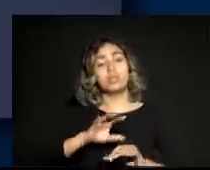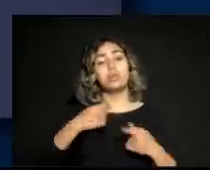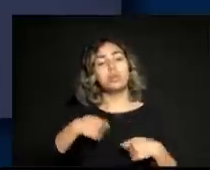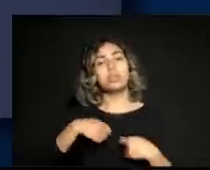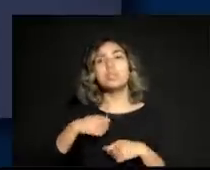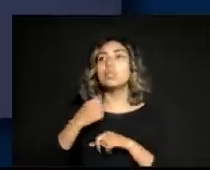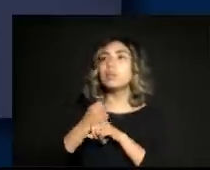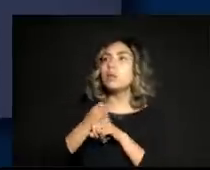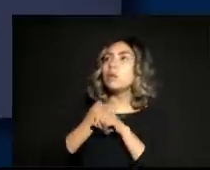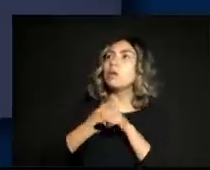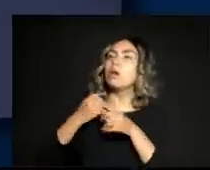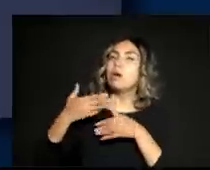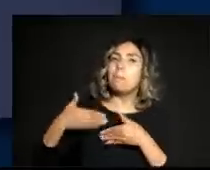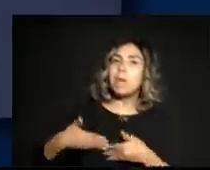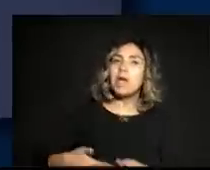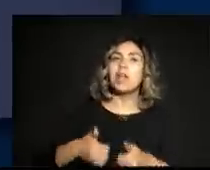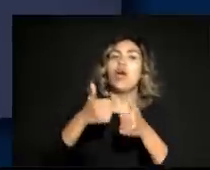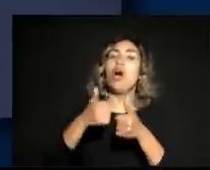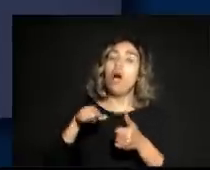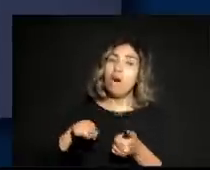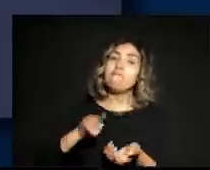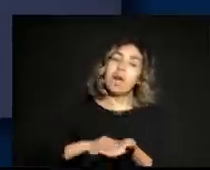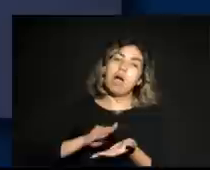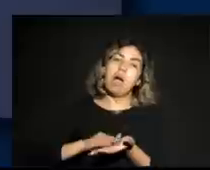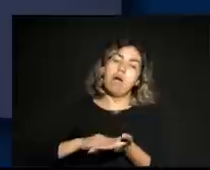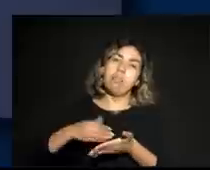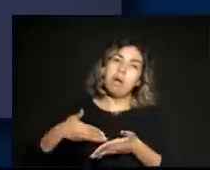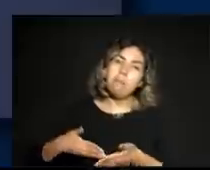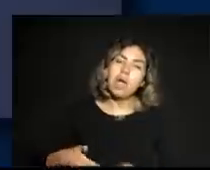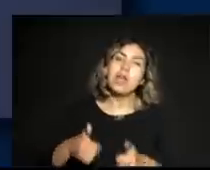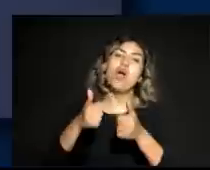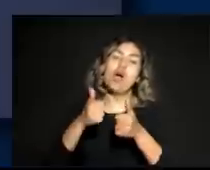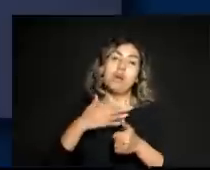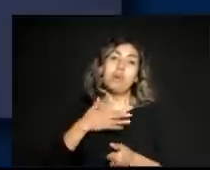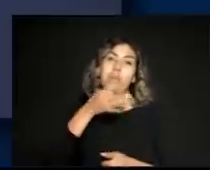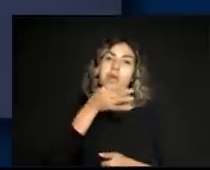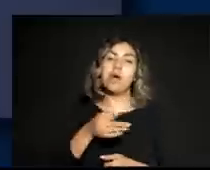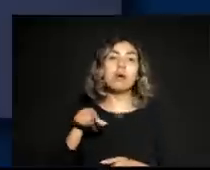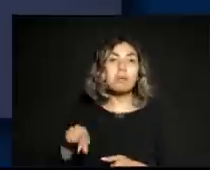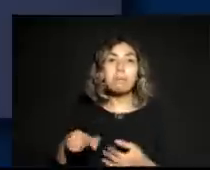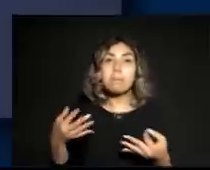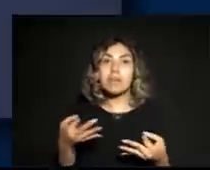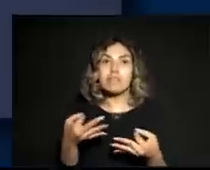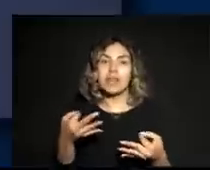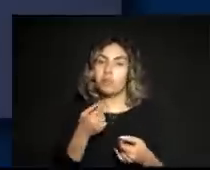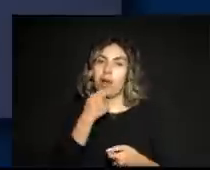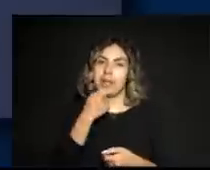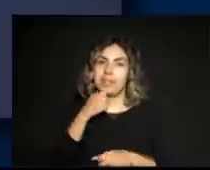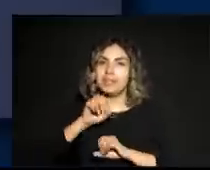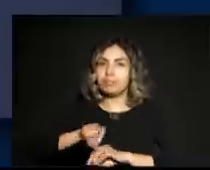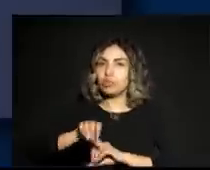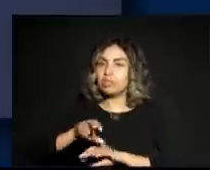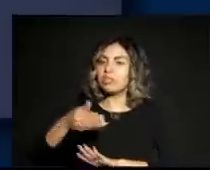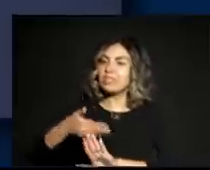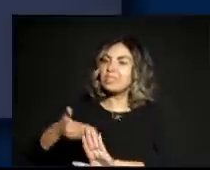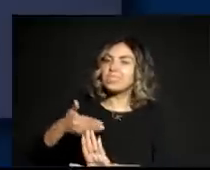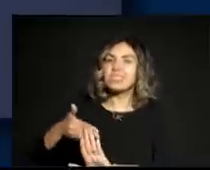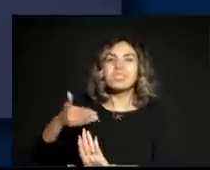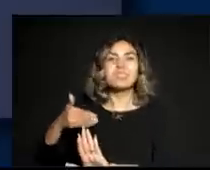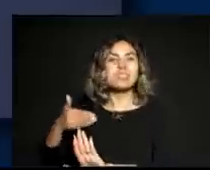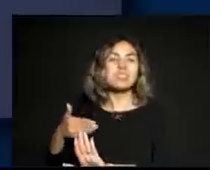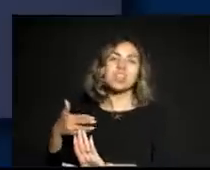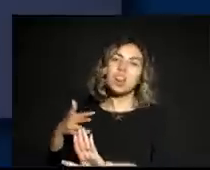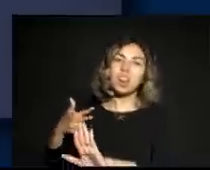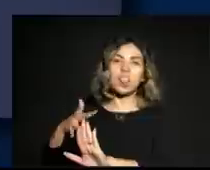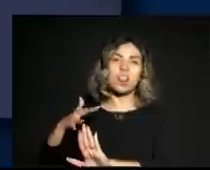obra efetivos ali na frente é uma coisa que talvez a gente não tenha não tempo é formado também nesses anos recentes Então